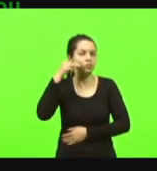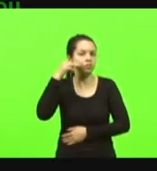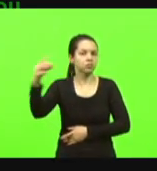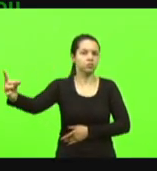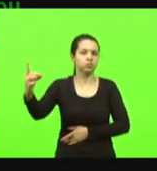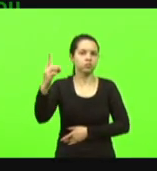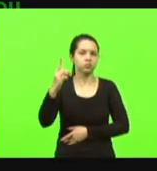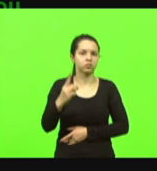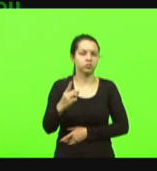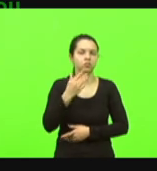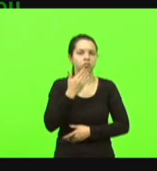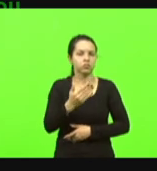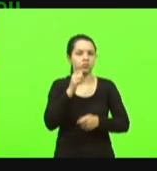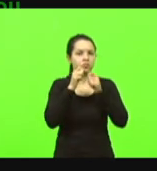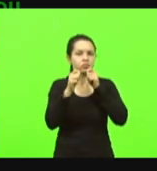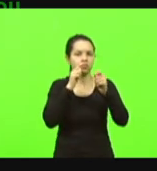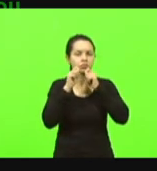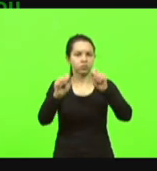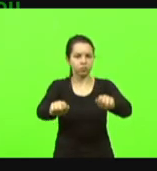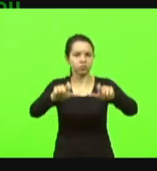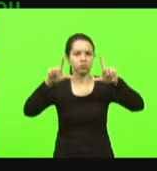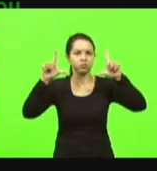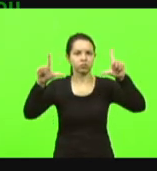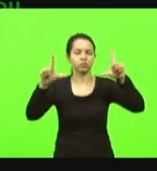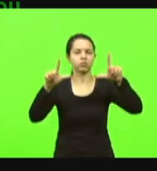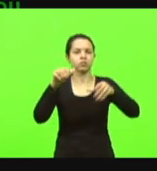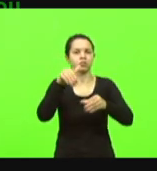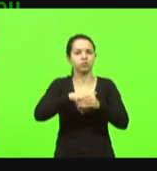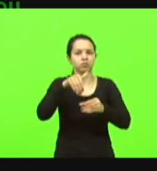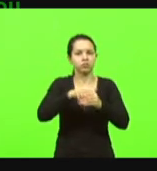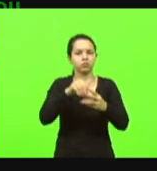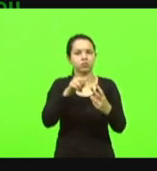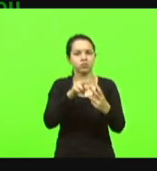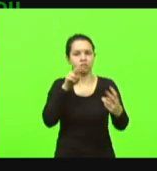peça sensor ia para que abra o painel para o voto virtual